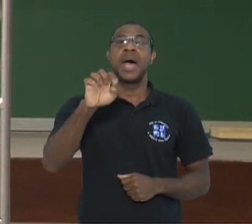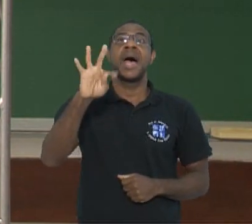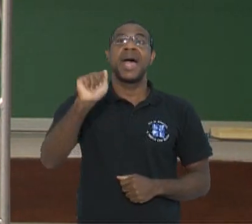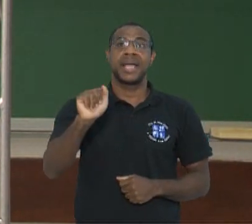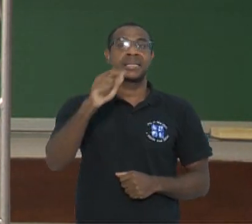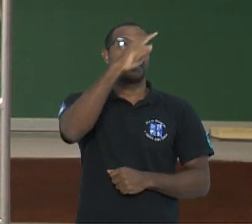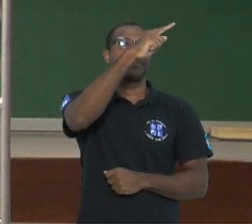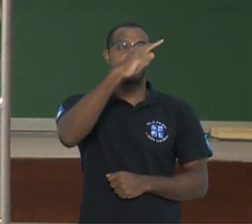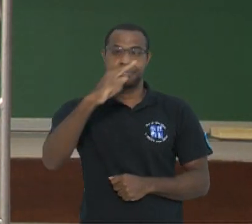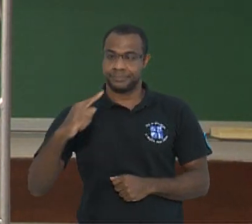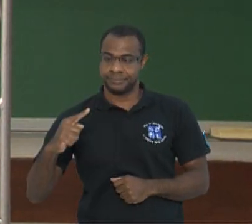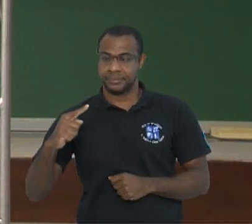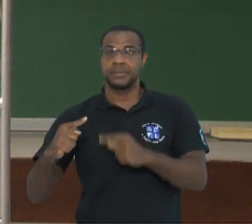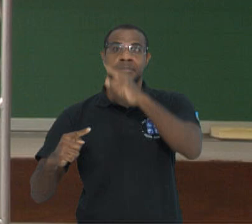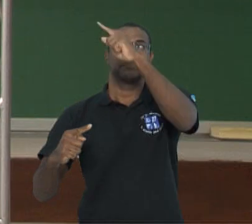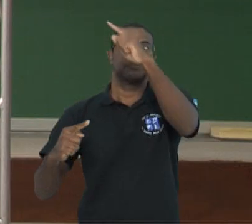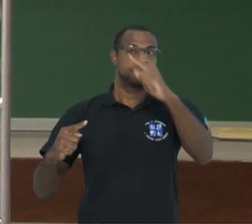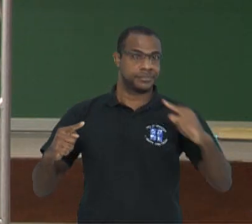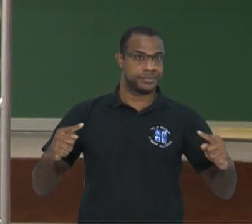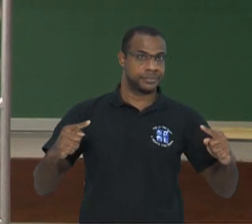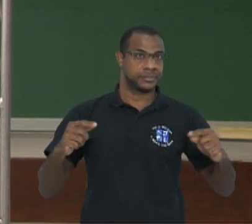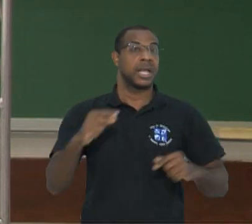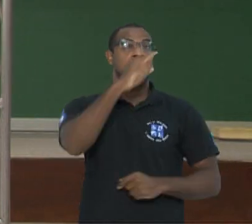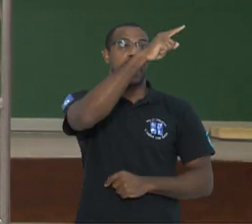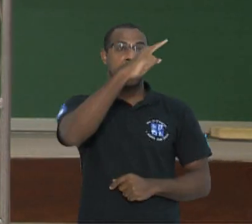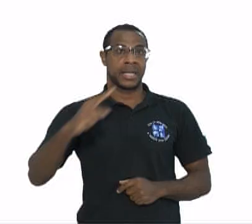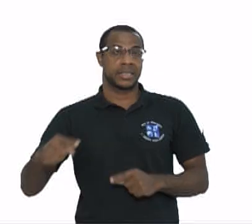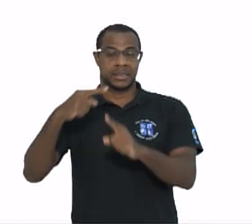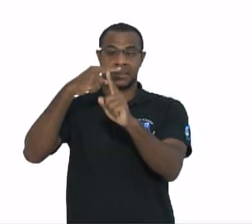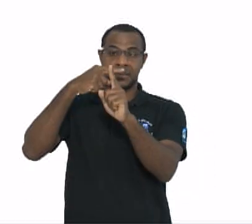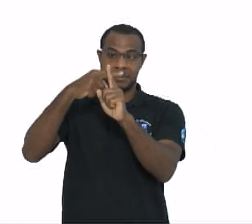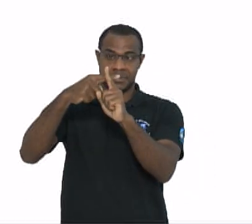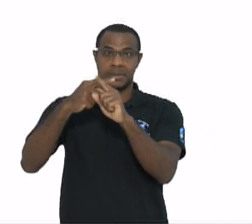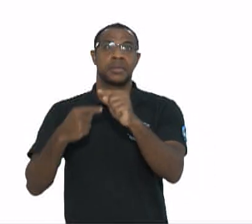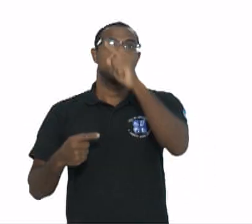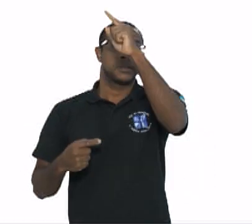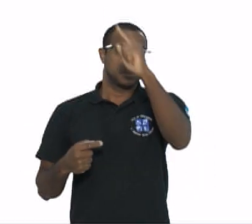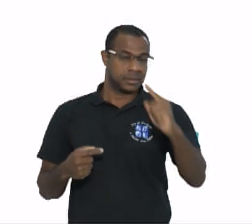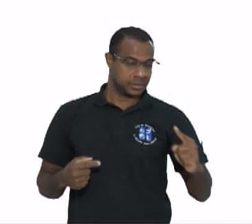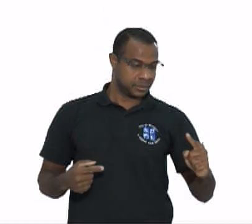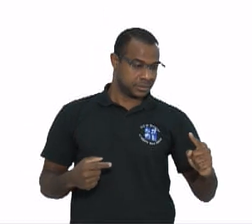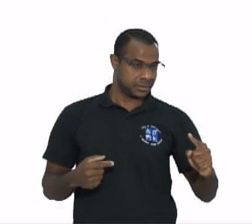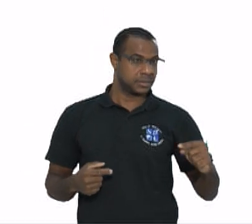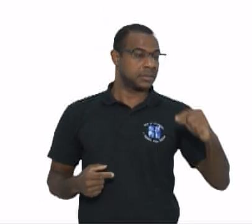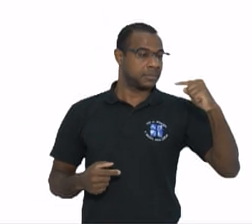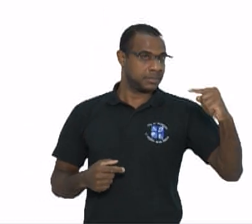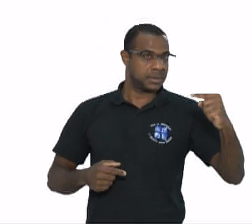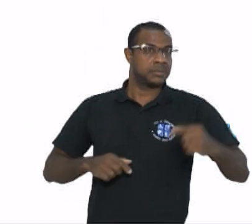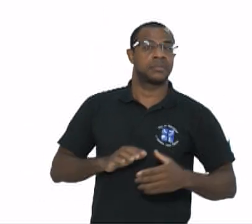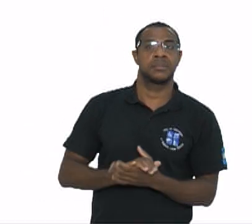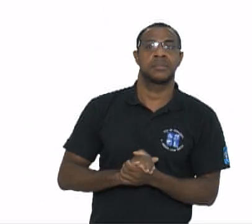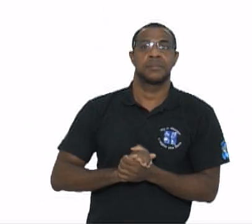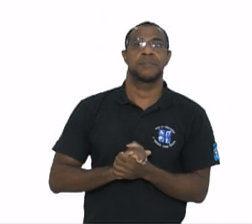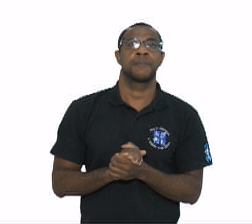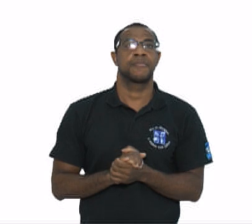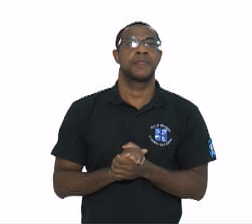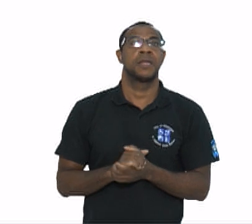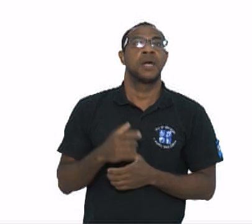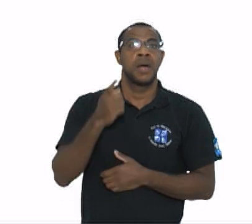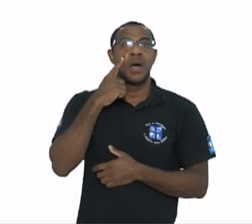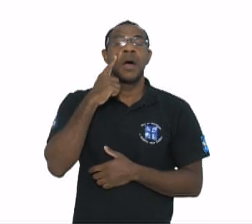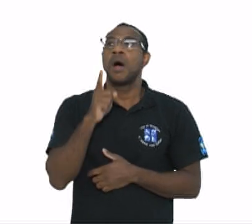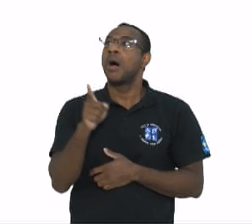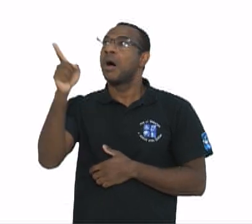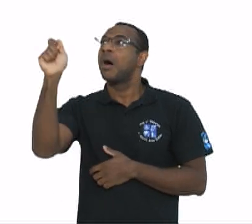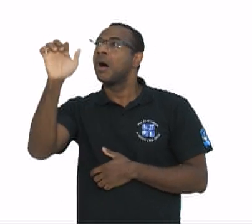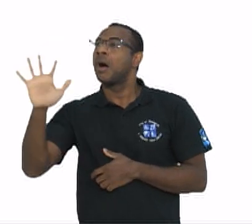cartesiano, beleza? Então, continuando, eu trouxe uma outra aplicação, tá? Da hipérbole, então